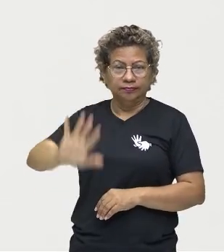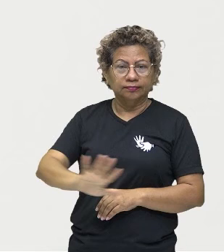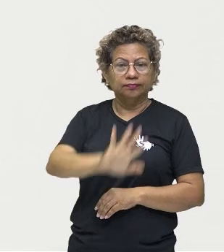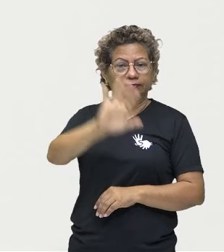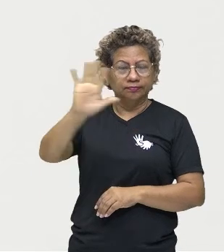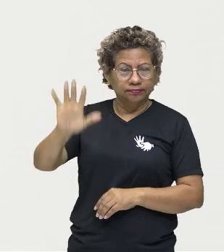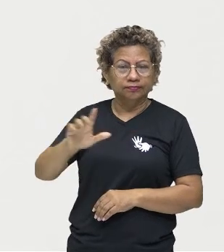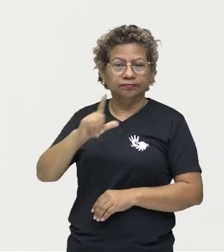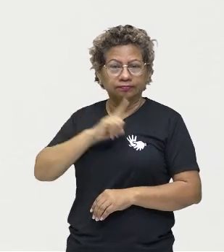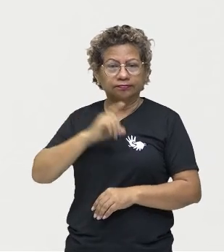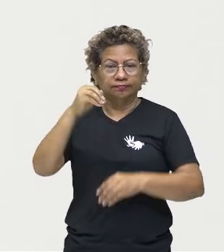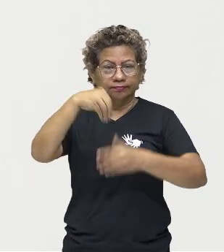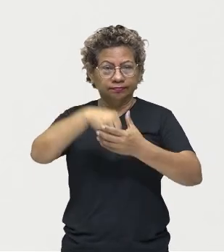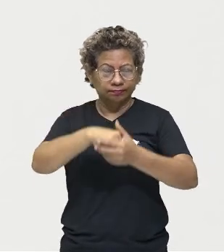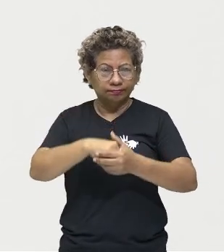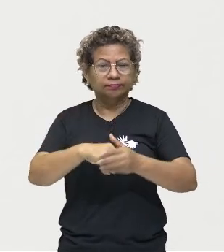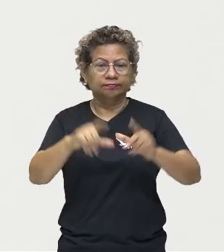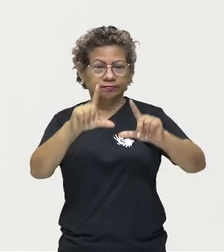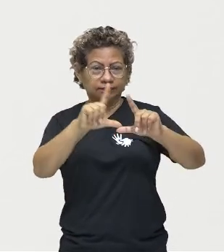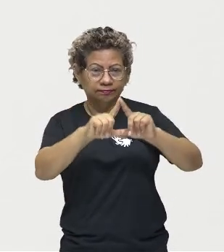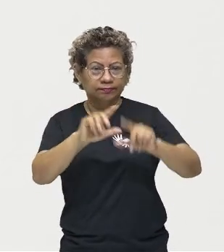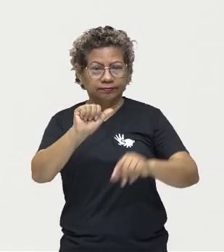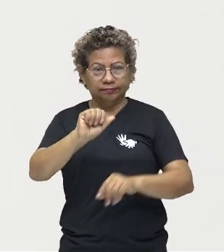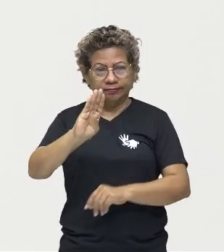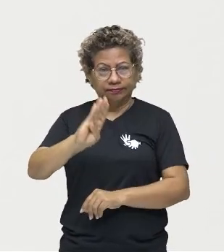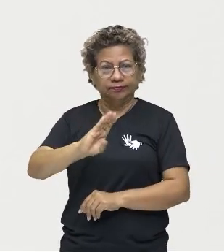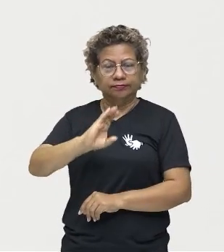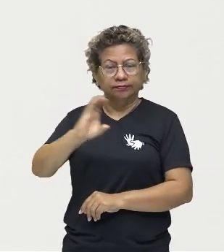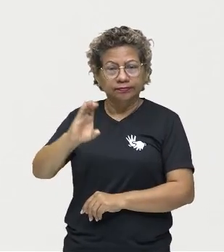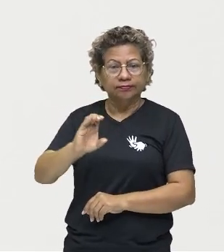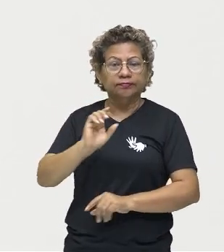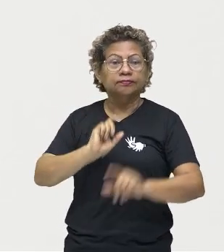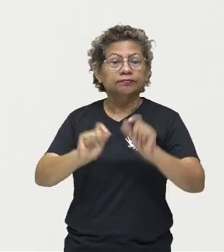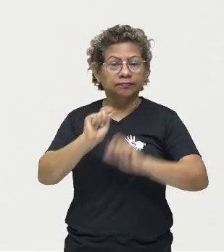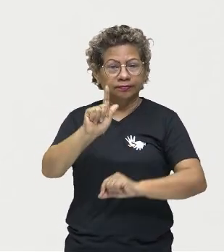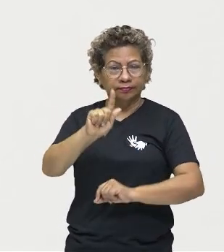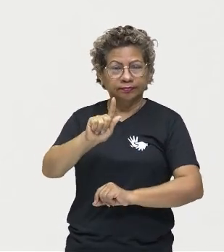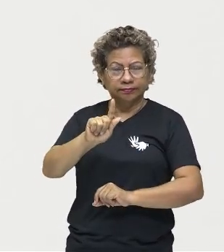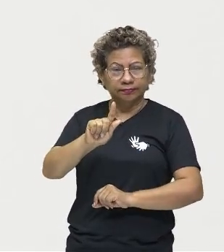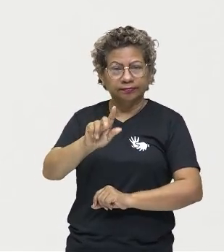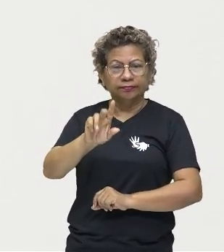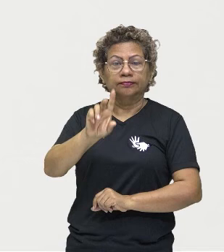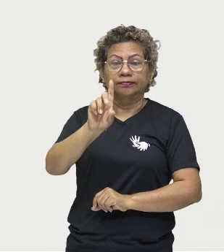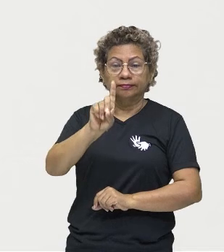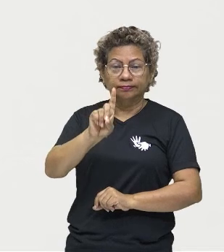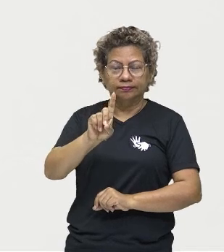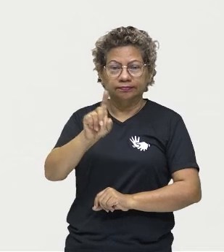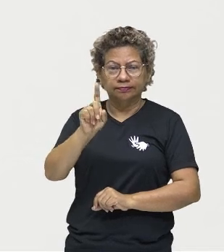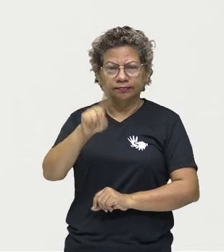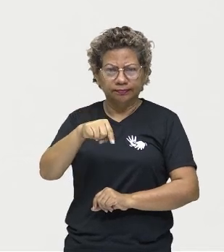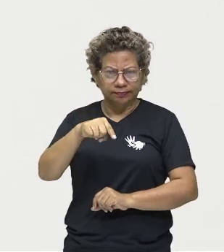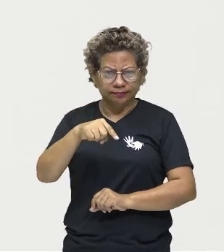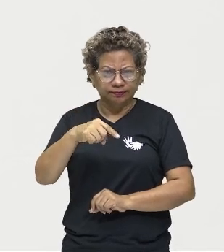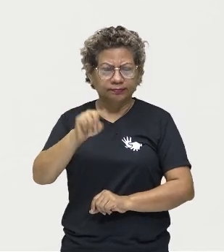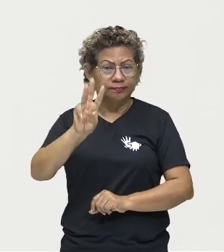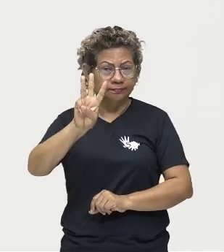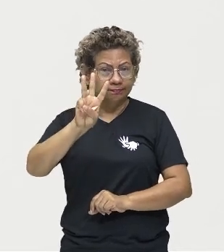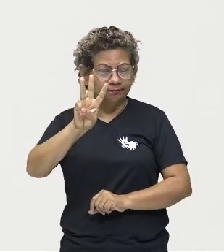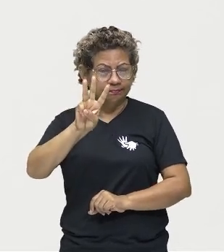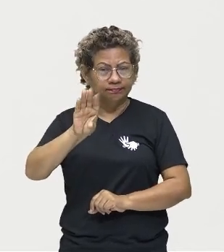triângulo ABC e que GD é igual a 3 centímetros, qual o comprimento do segmento